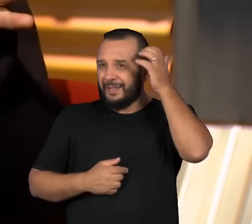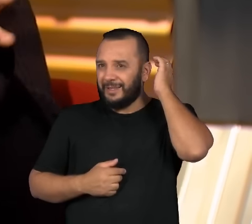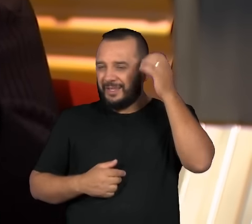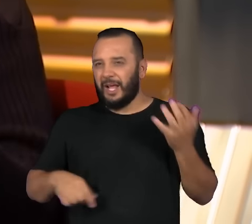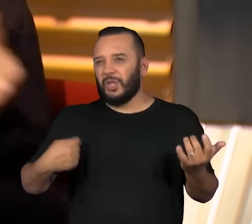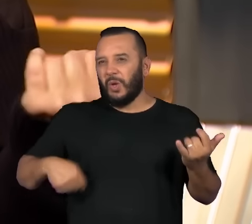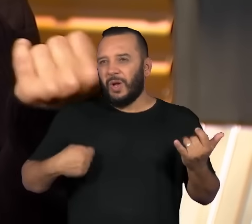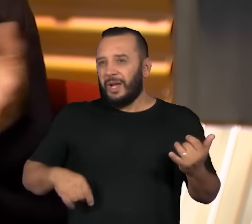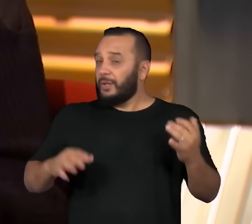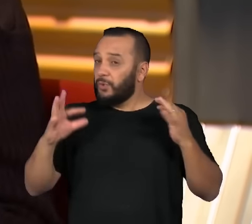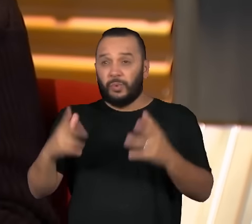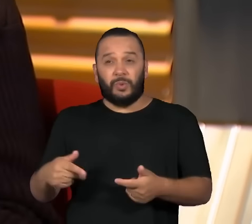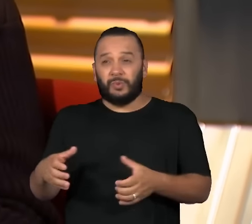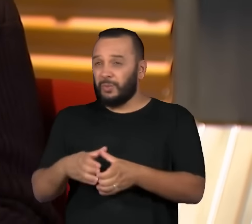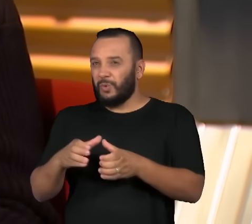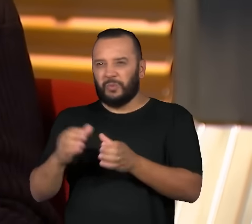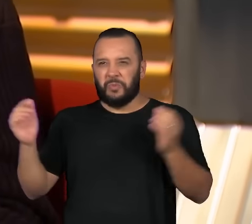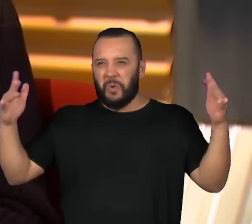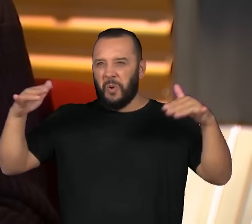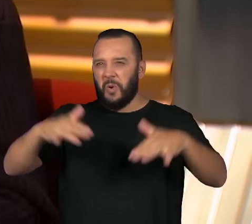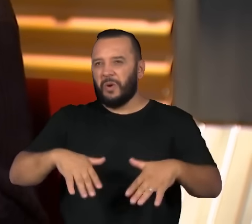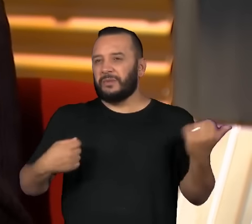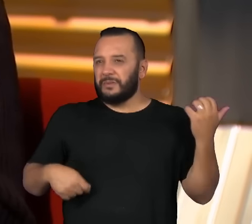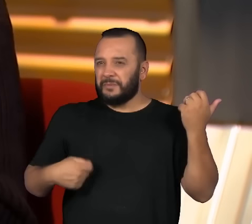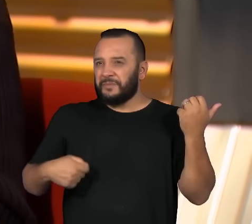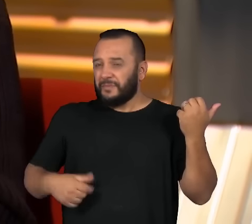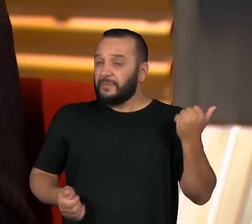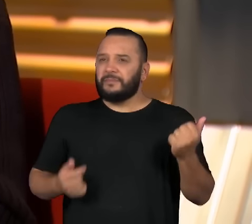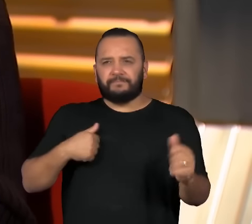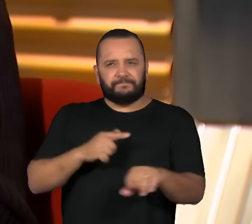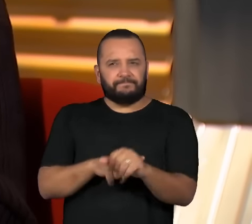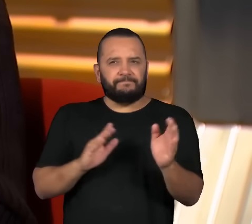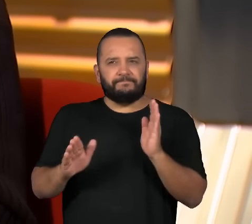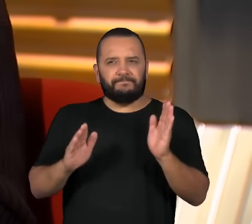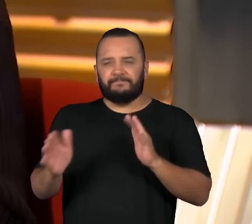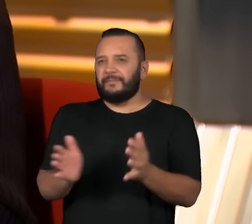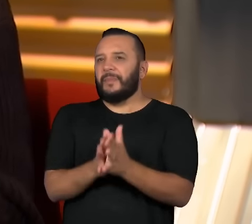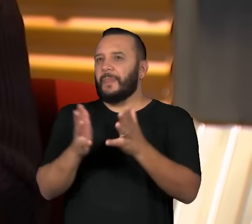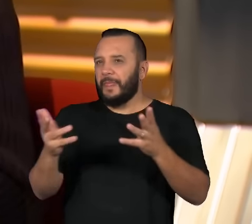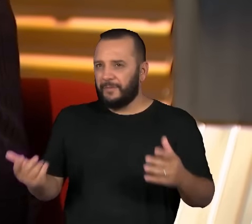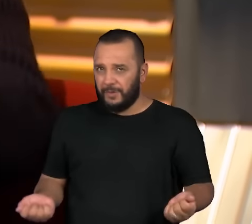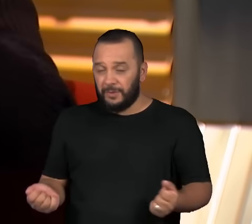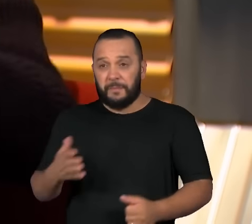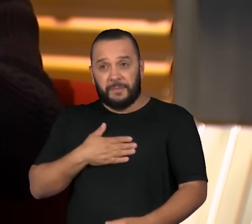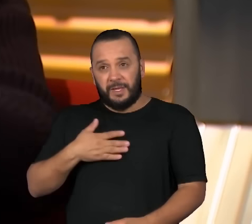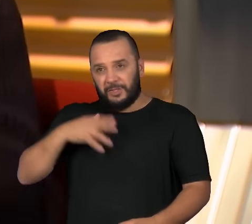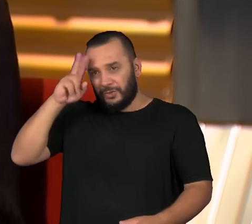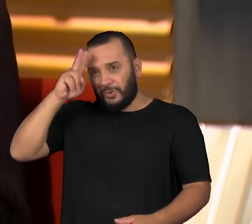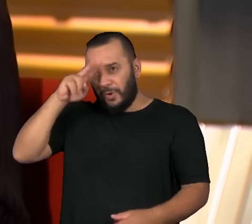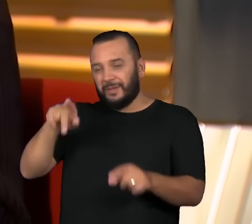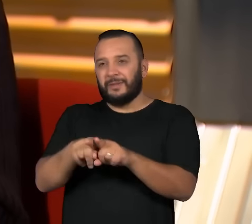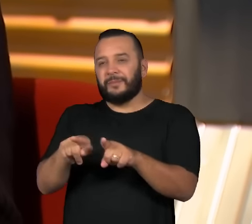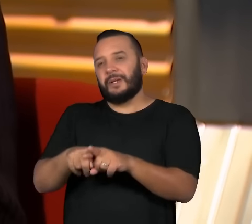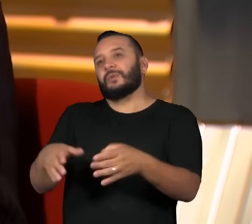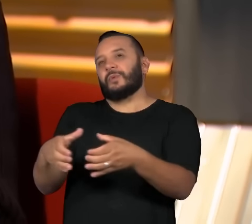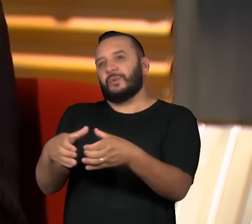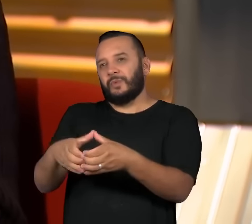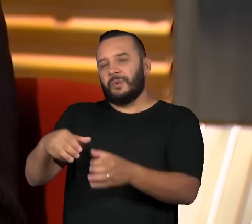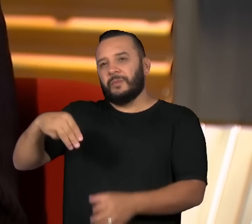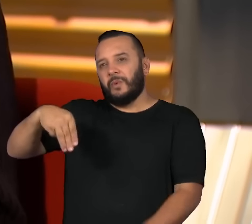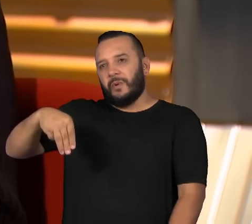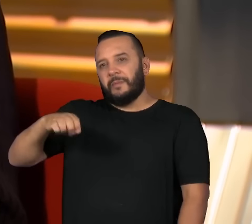todas as bandas locais tocavam. E, meu, foi um período maravilhoso, assim, da história. Minha história e da história do metal, né, brasileiro.